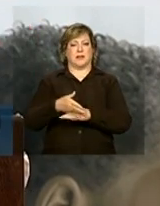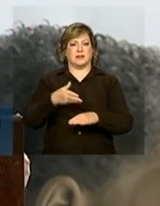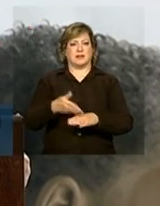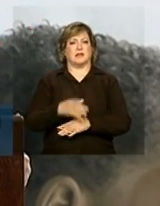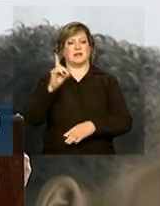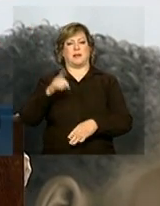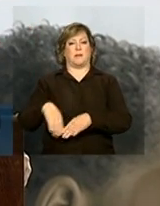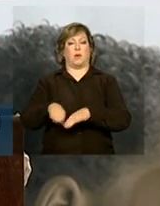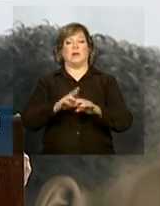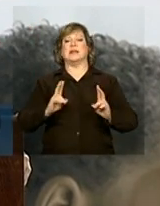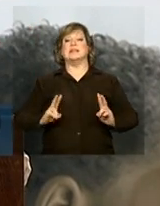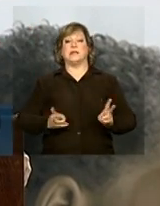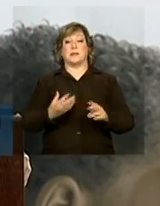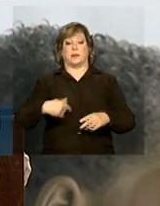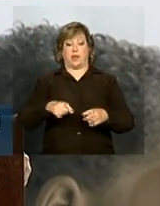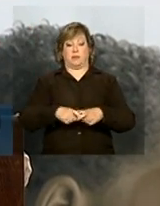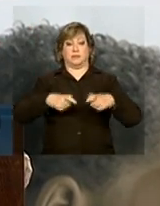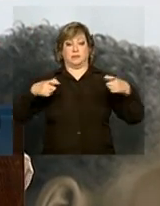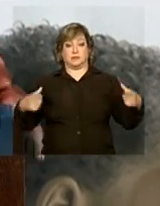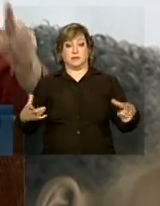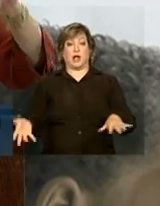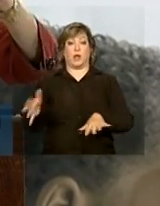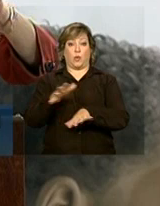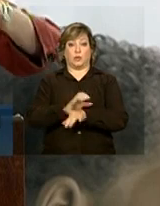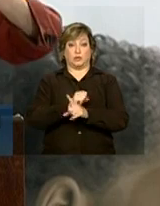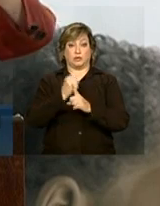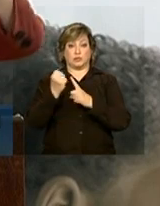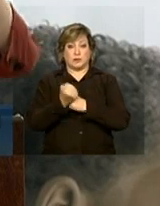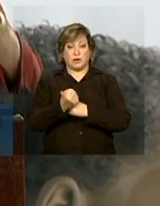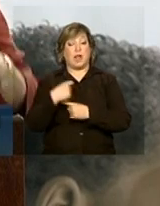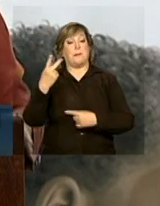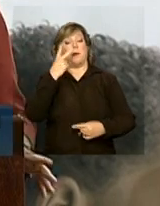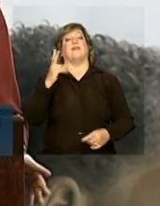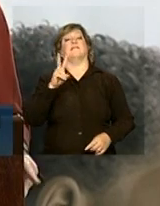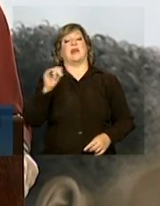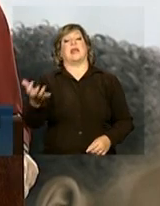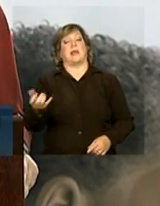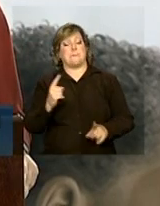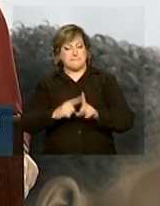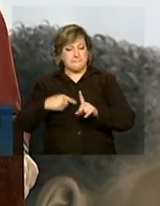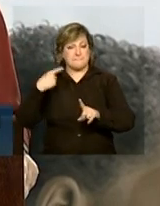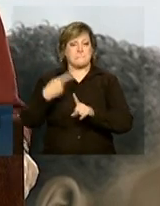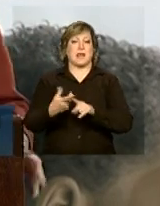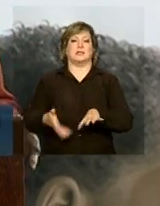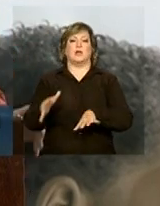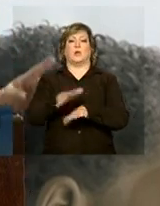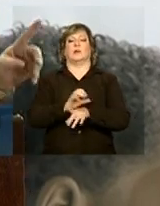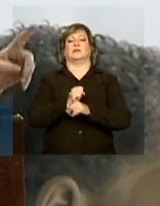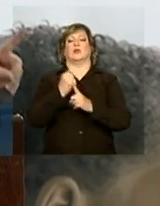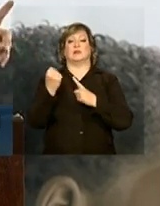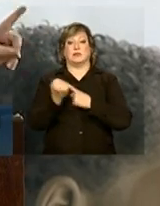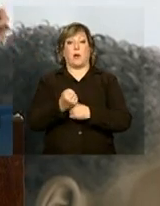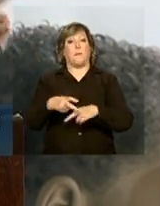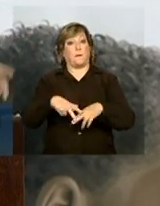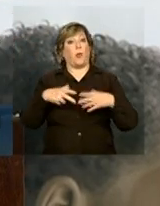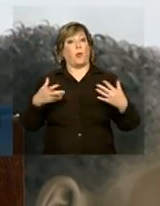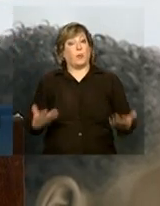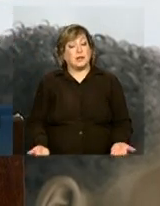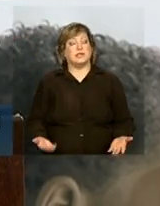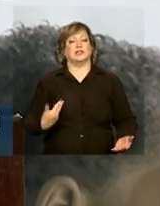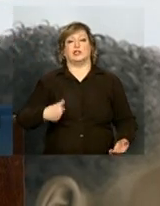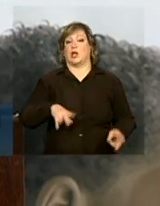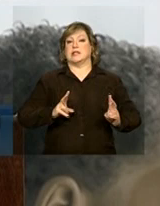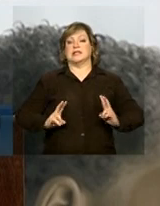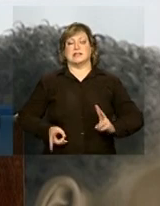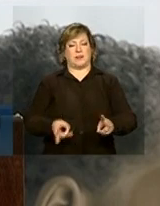Quando a gente amplia a inclusão social, as pessoas vão querer mais inclusão social. Por isso que a gente sempre